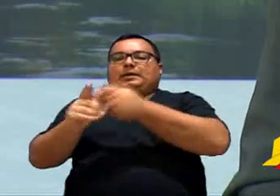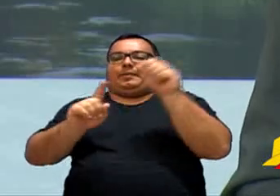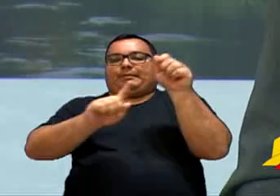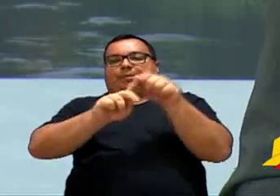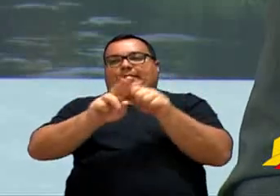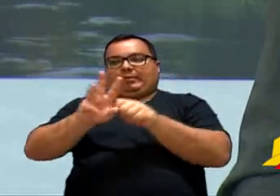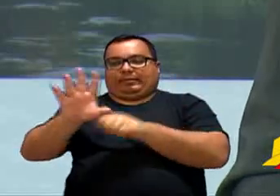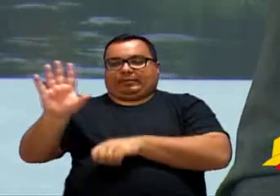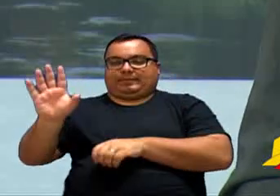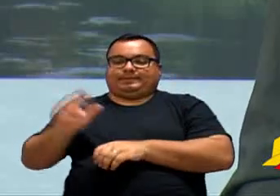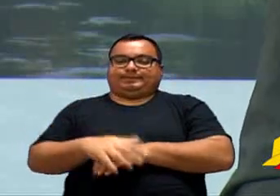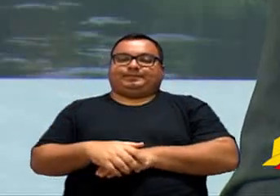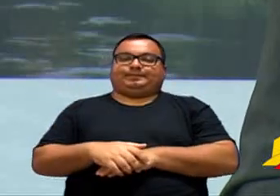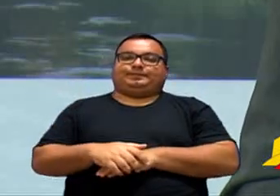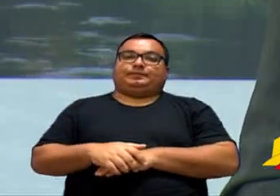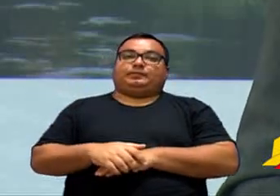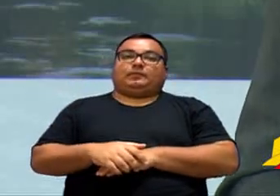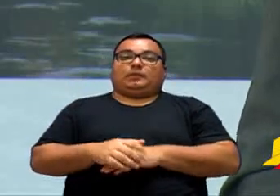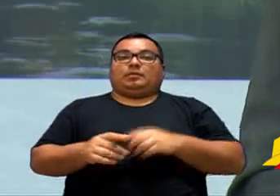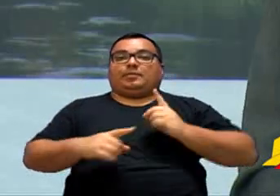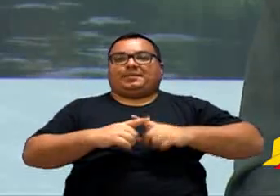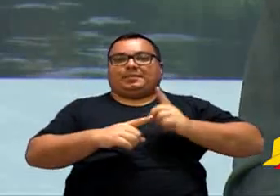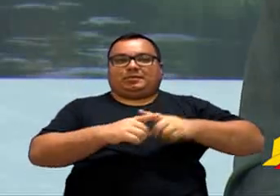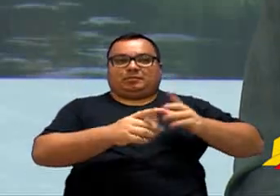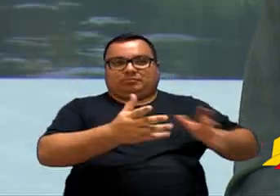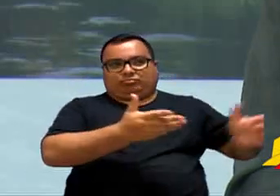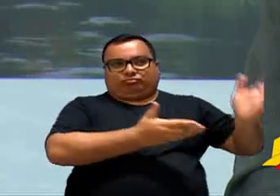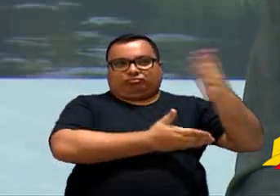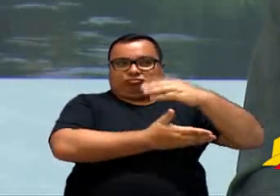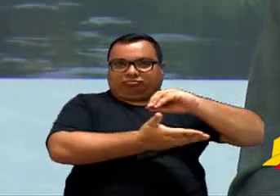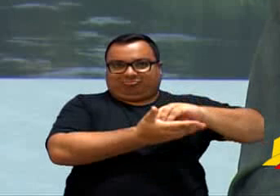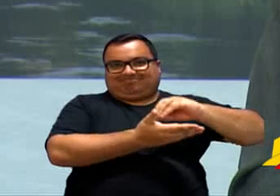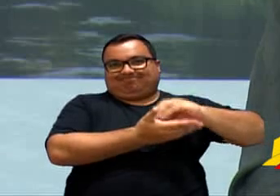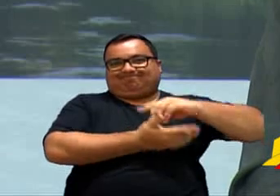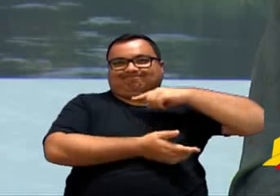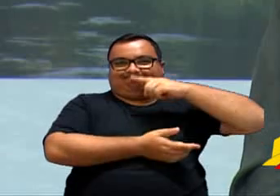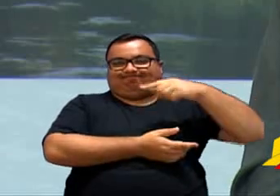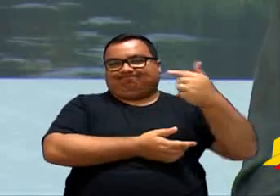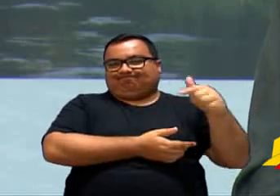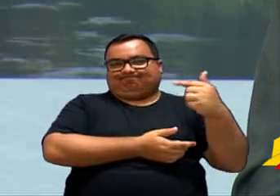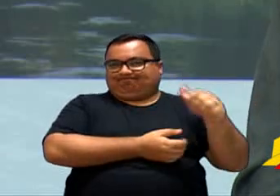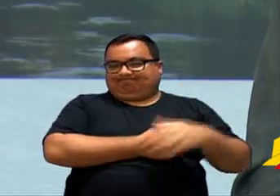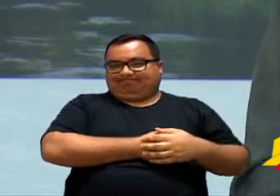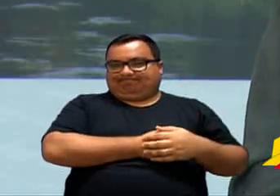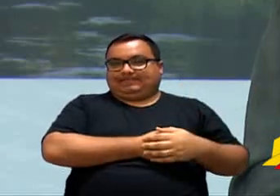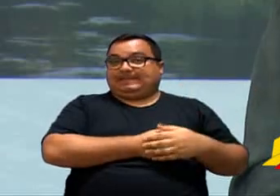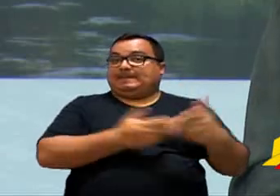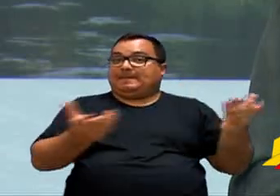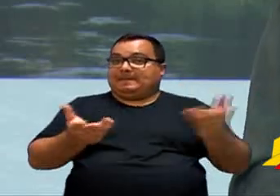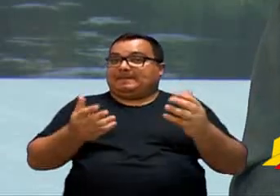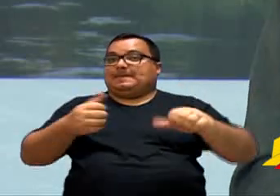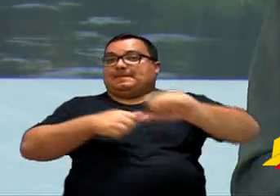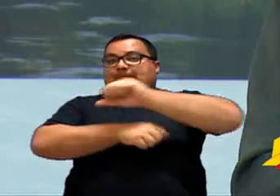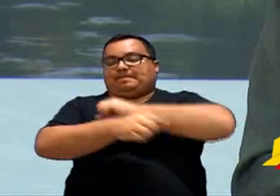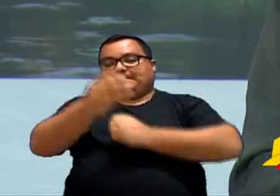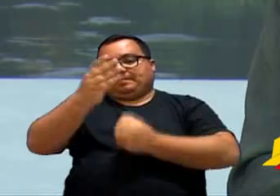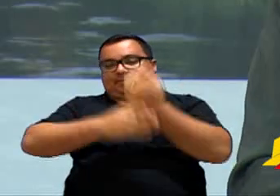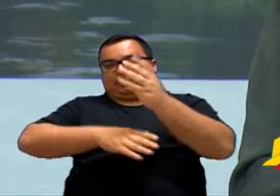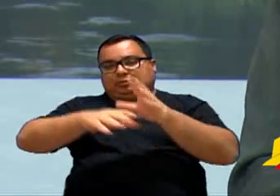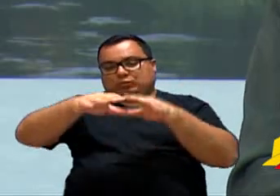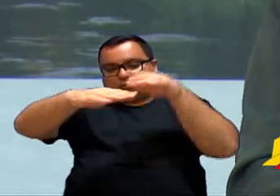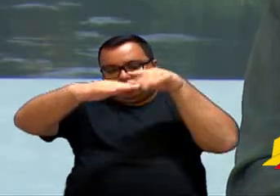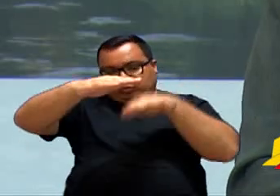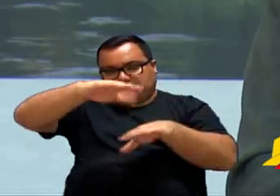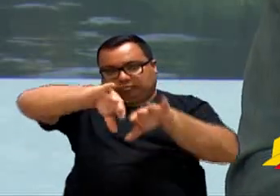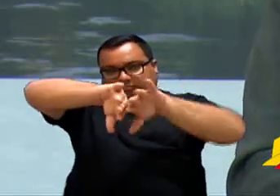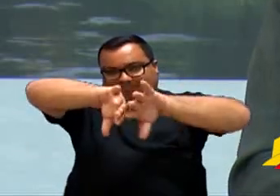pagamento da parte patronal. Então, esse fundo financeiro passou a ficar... houve necessidade de desmembrar